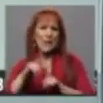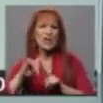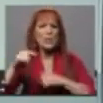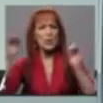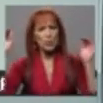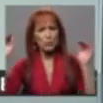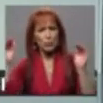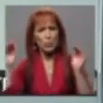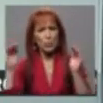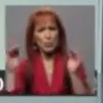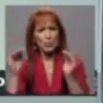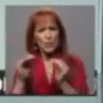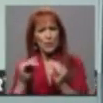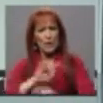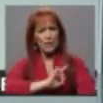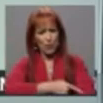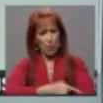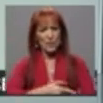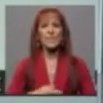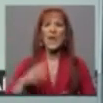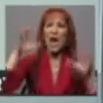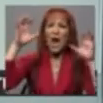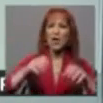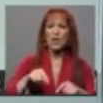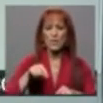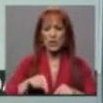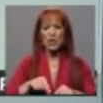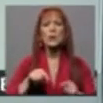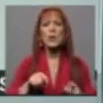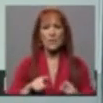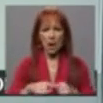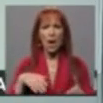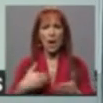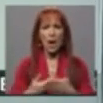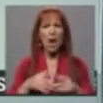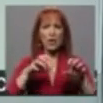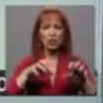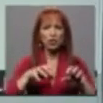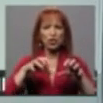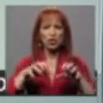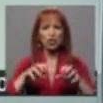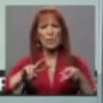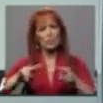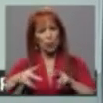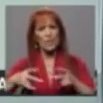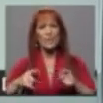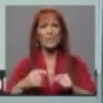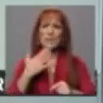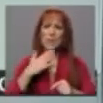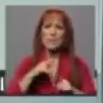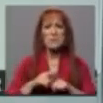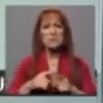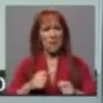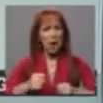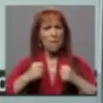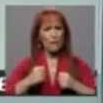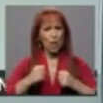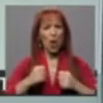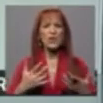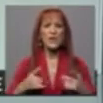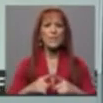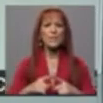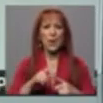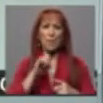diminui gradualmente de intensidade. A chuva na região sul também vai passar a aguaceiros, temporariamente fortes,